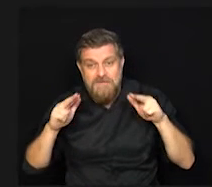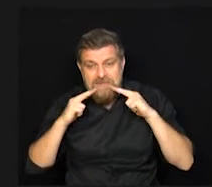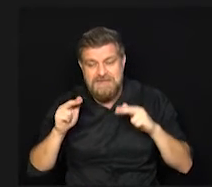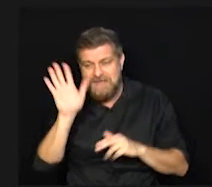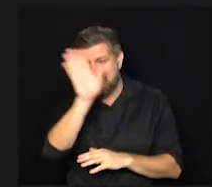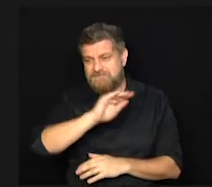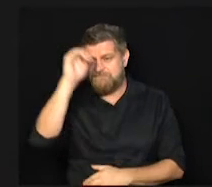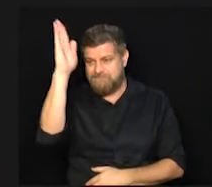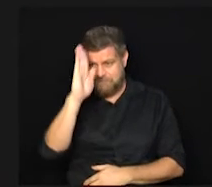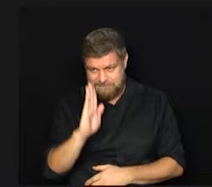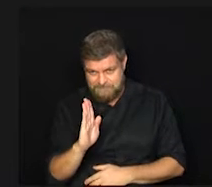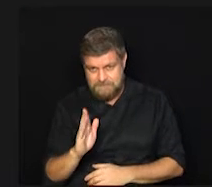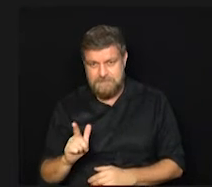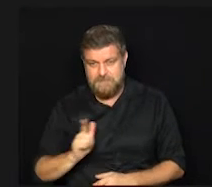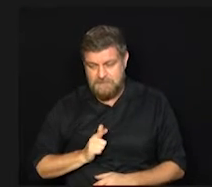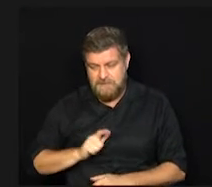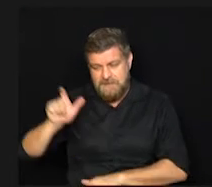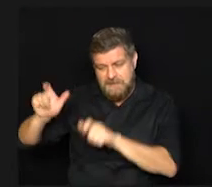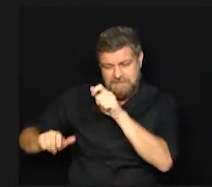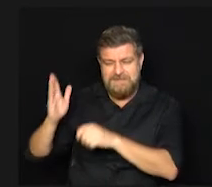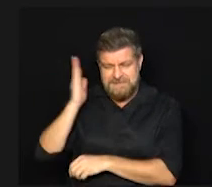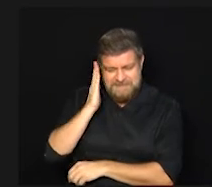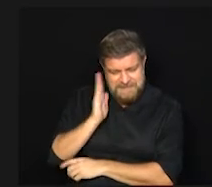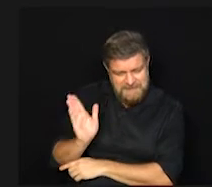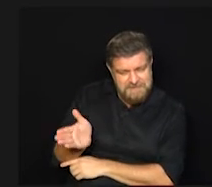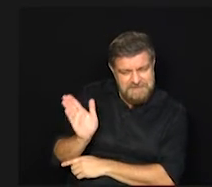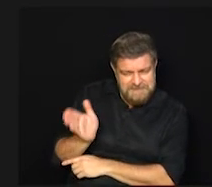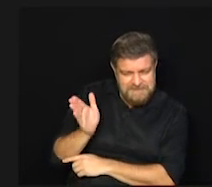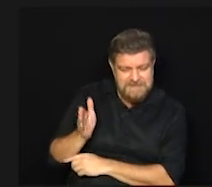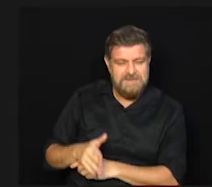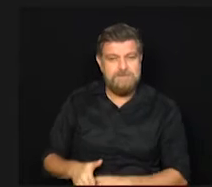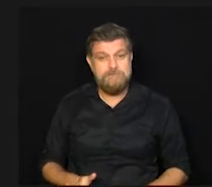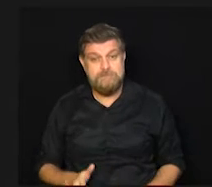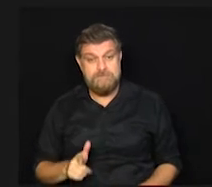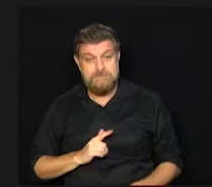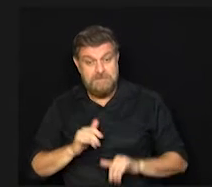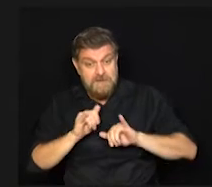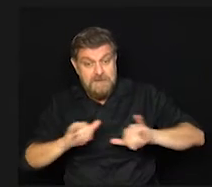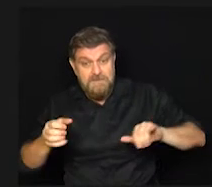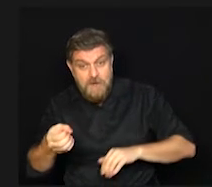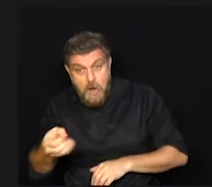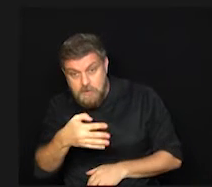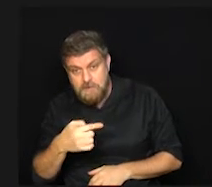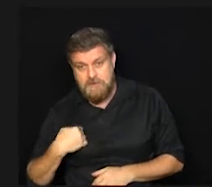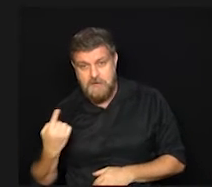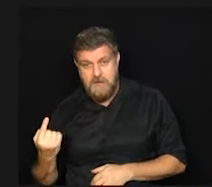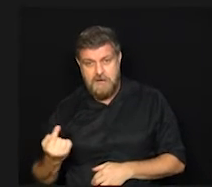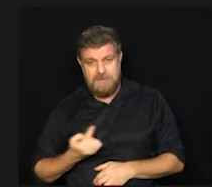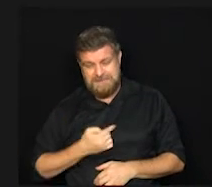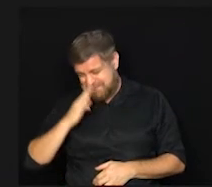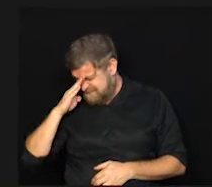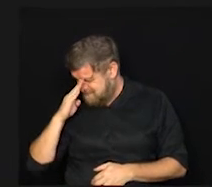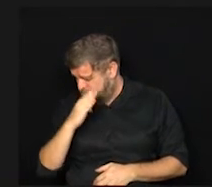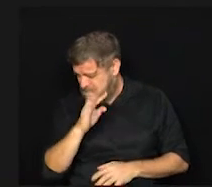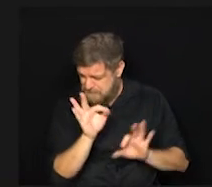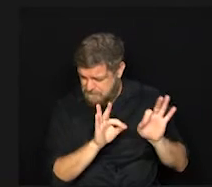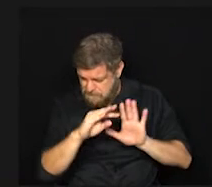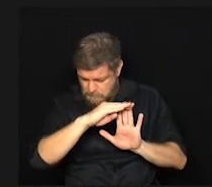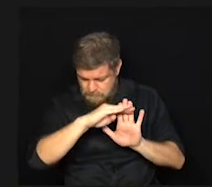as meninas já estão por dentro disso. Um dos nossos carros-chefes e um dos nossos